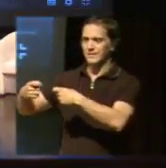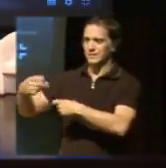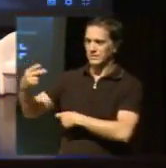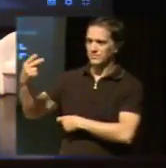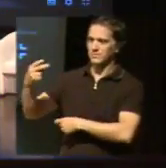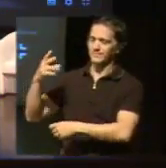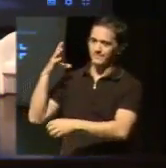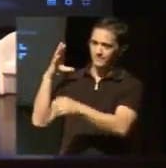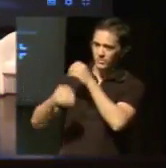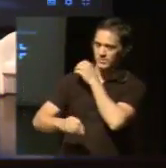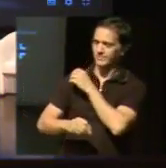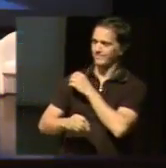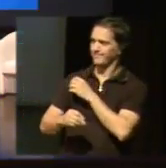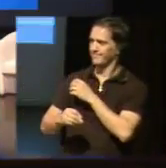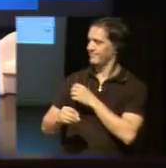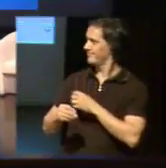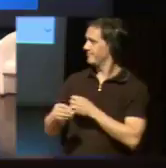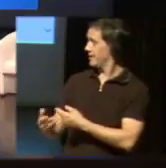Socorro.